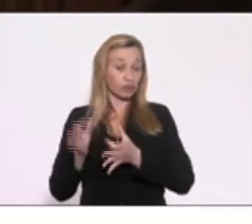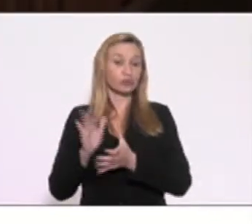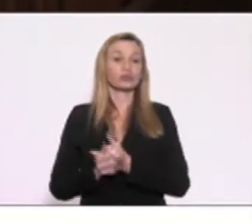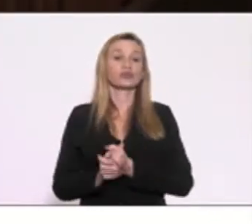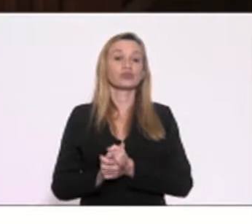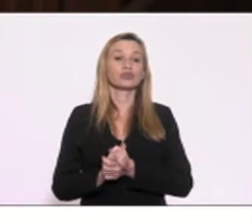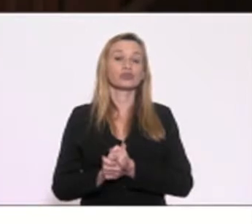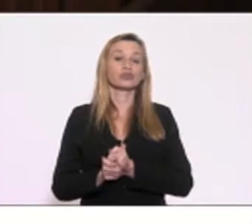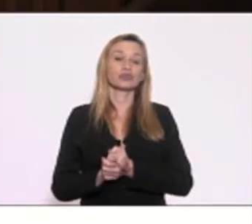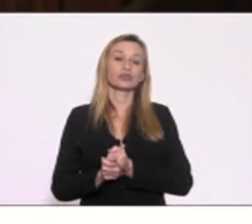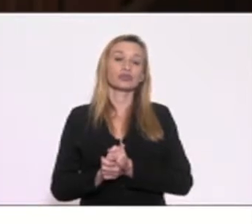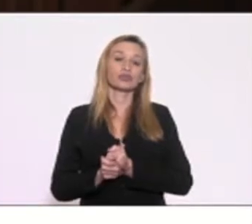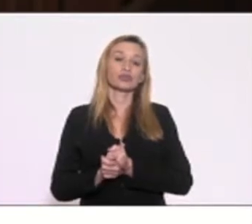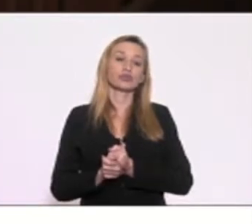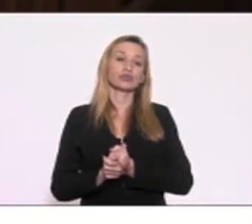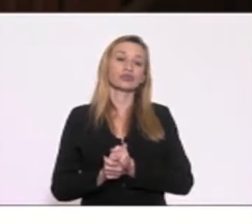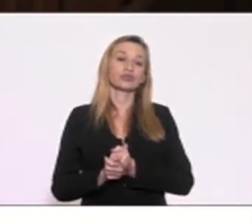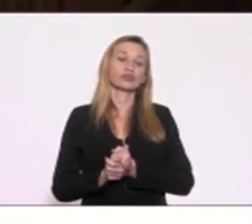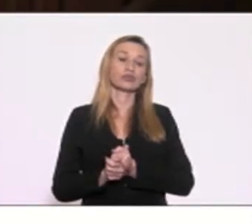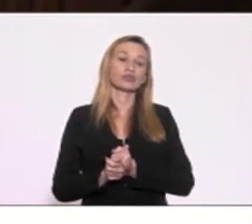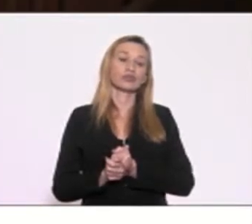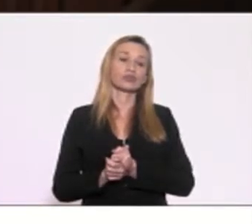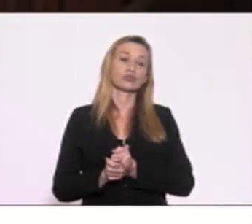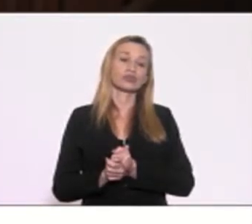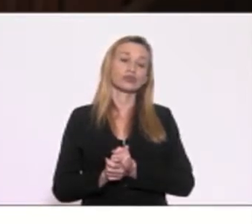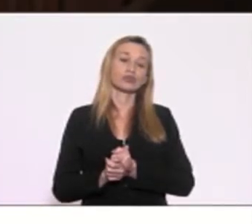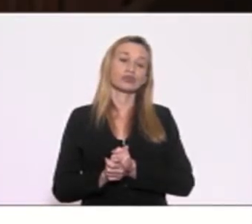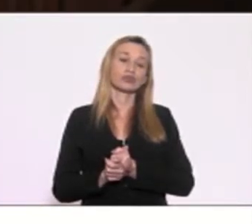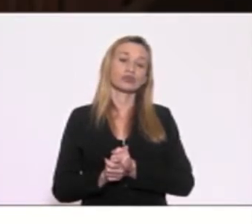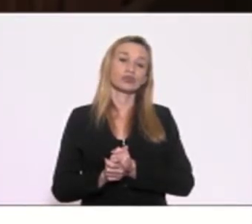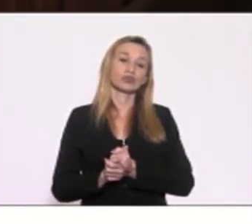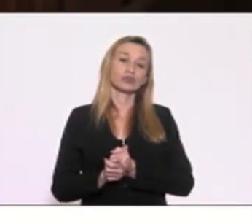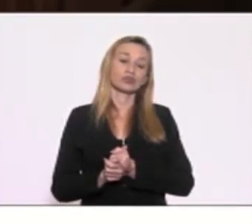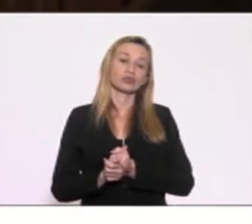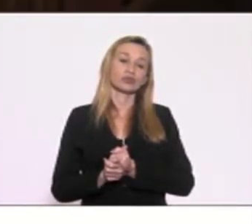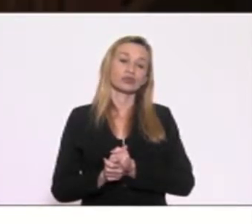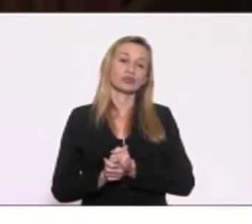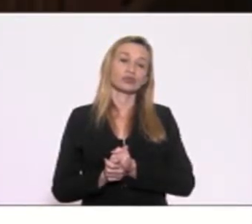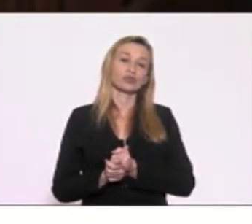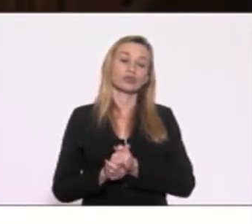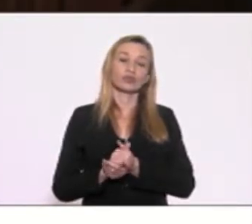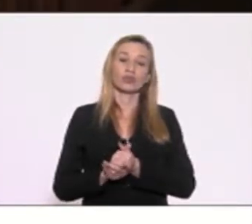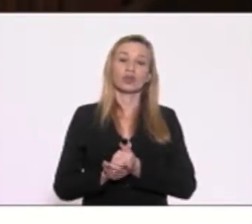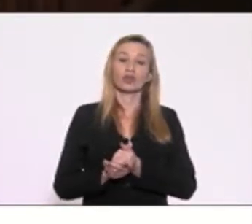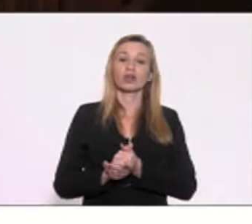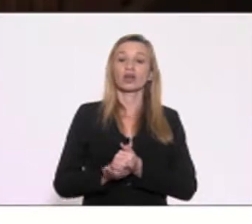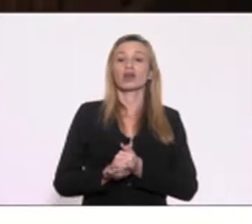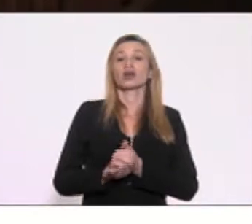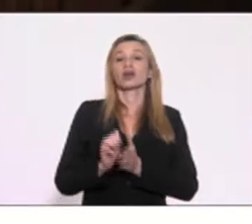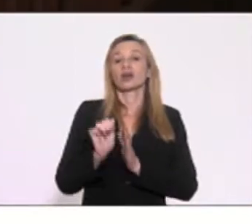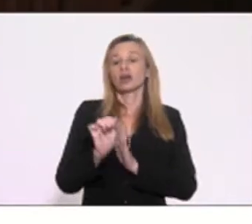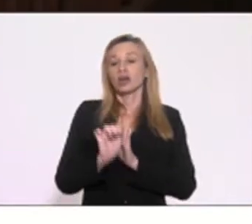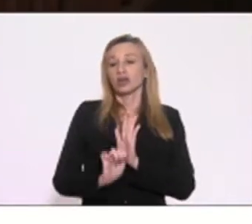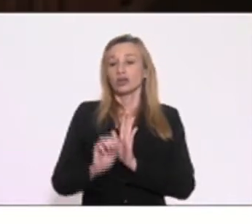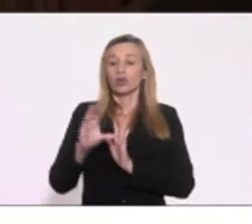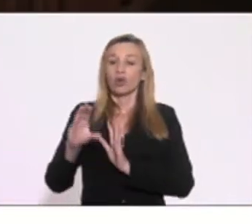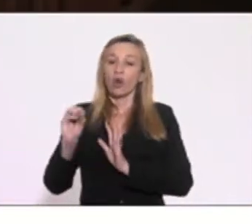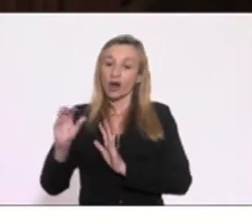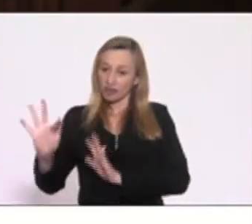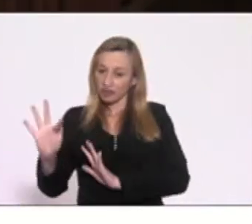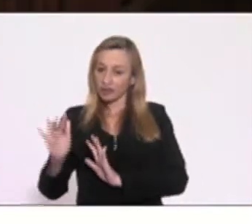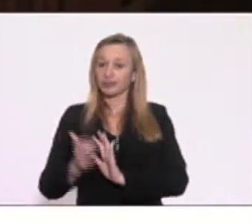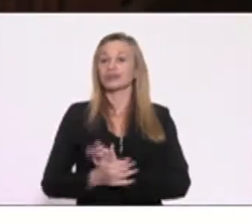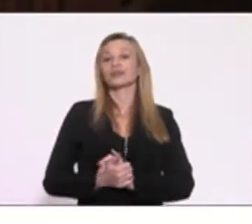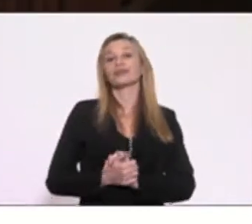foram respaldados em relatórios do COAF. Em